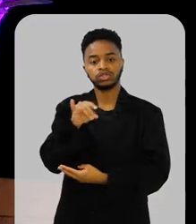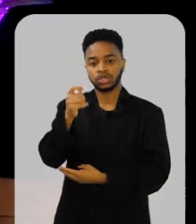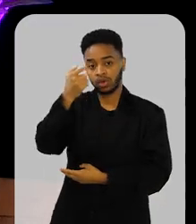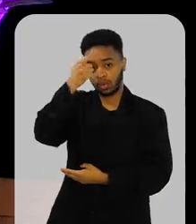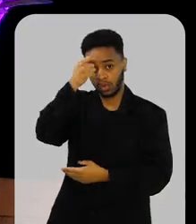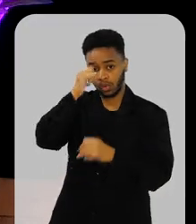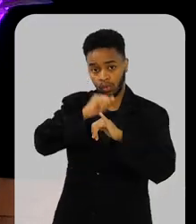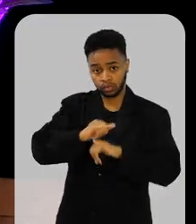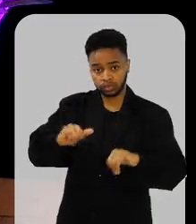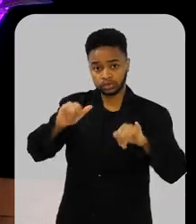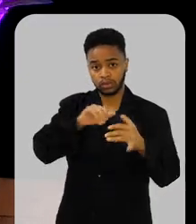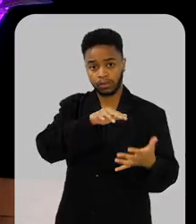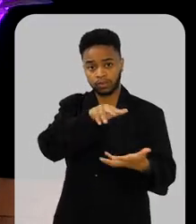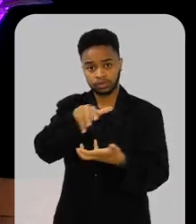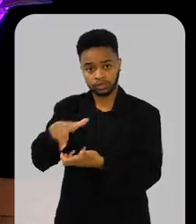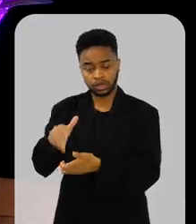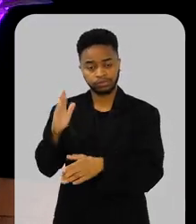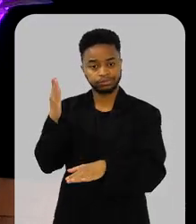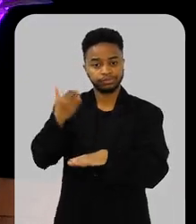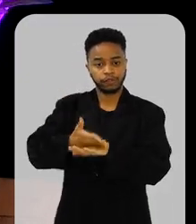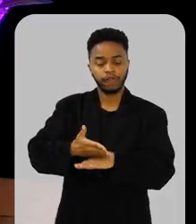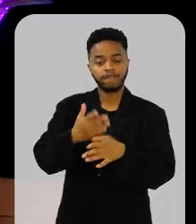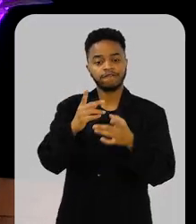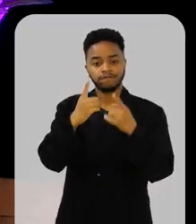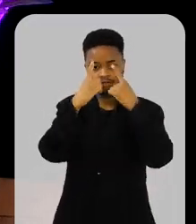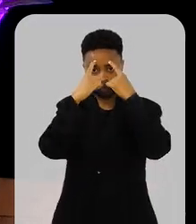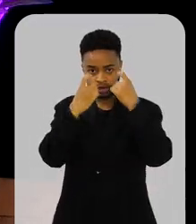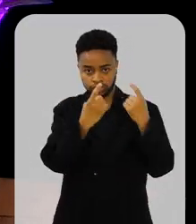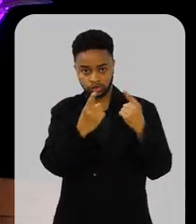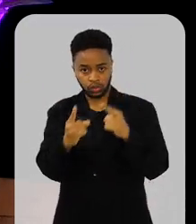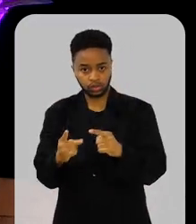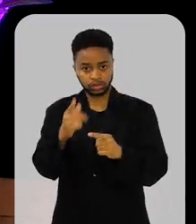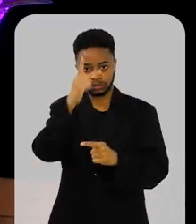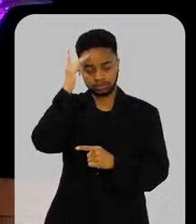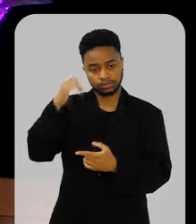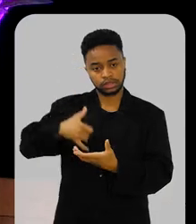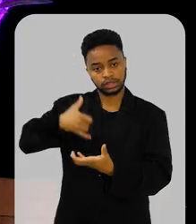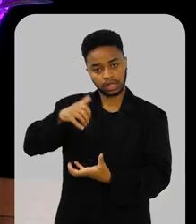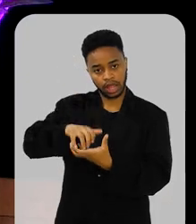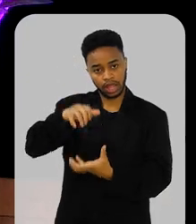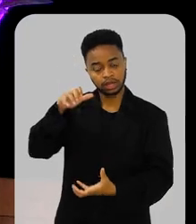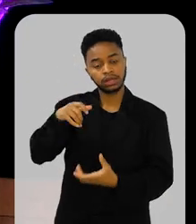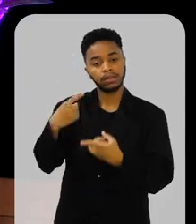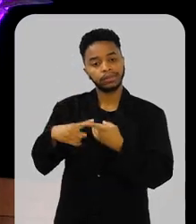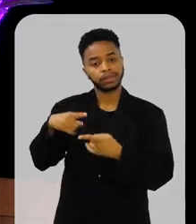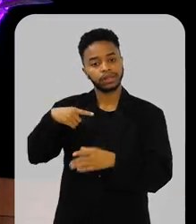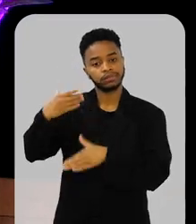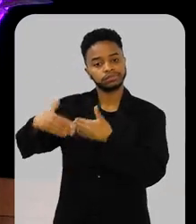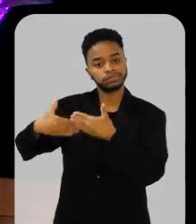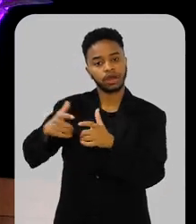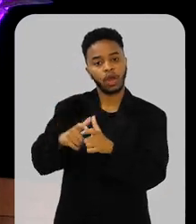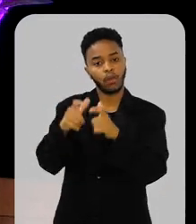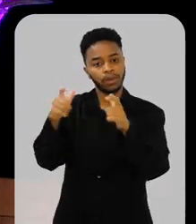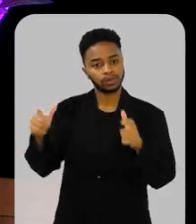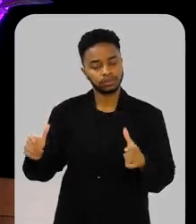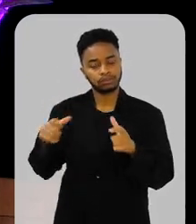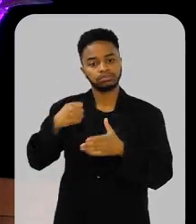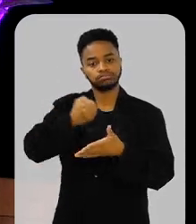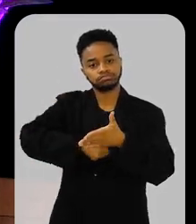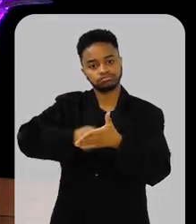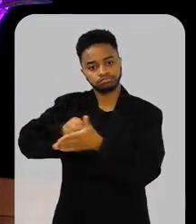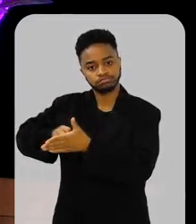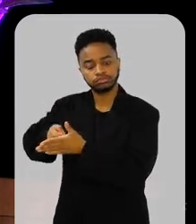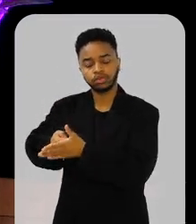de Conscientização Mundial de Combate à Violência contra a Pessoa Idosa. Então, assim, a gente vem crescendo esse processo de